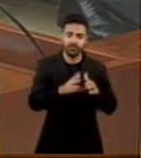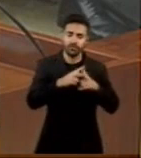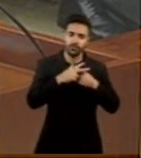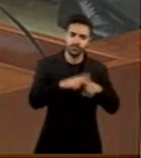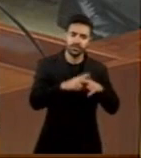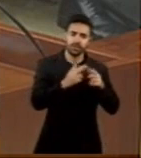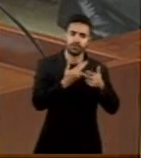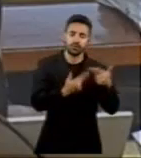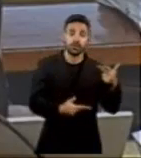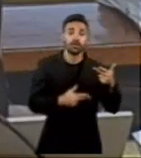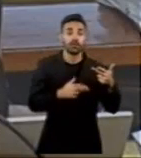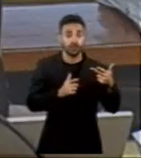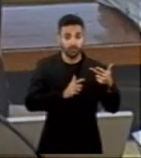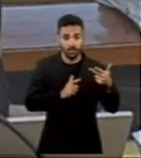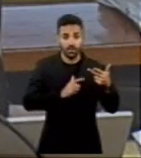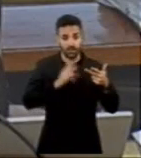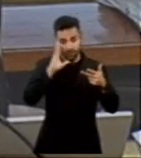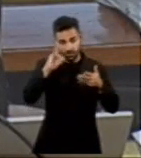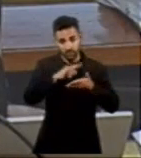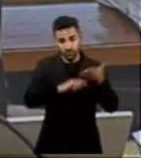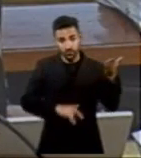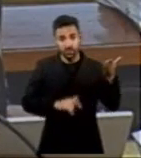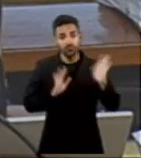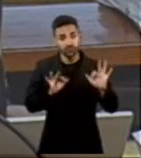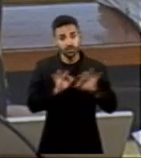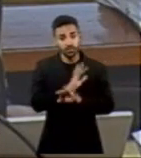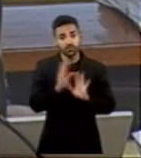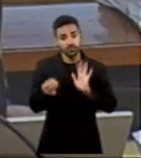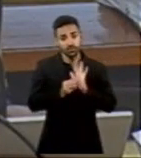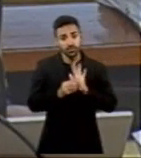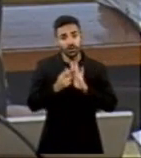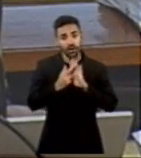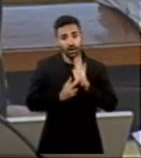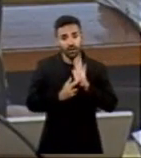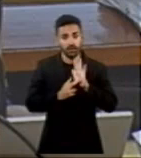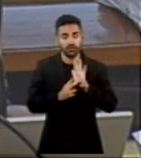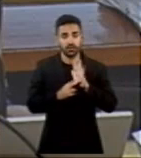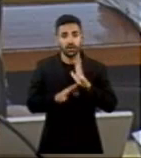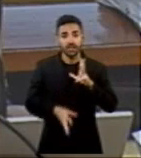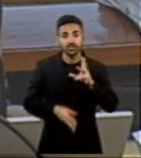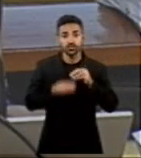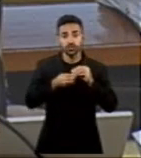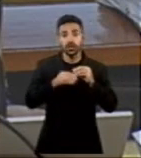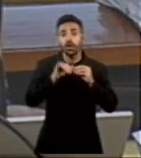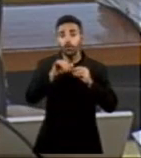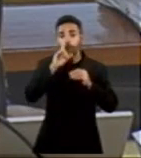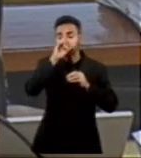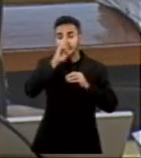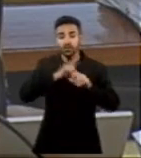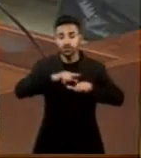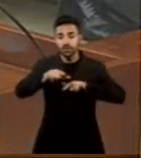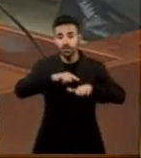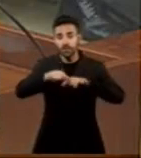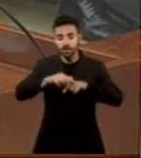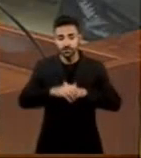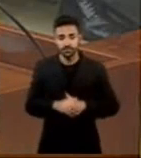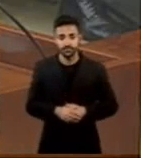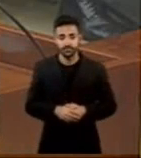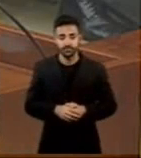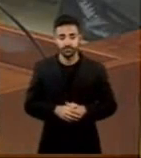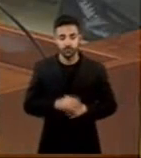resolução 8179 da Sudamãe estabelecia regra para os adicionais de risco. O que